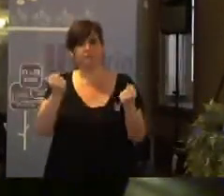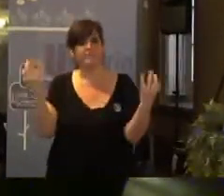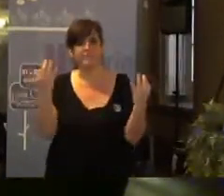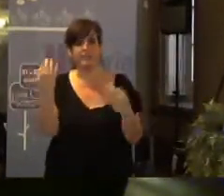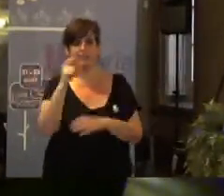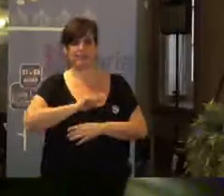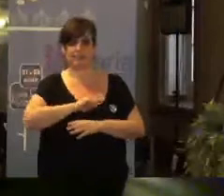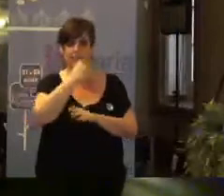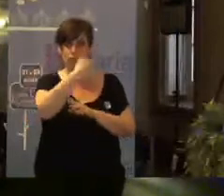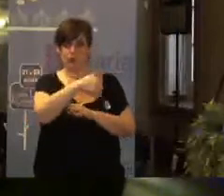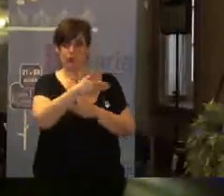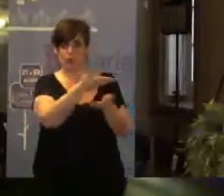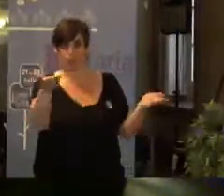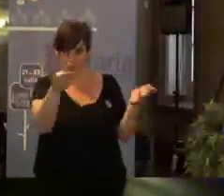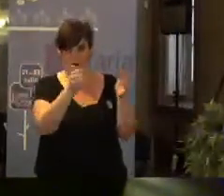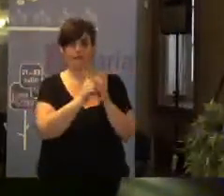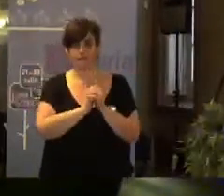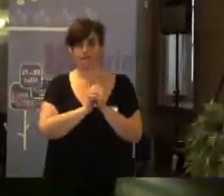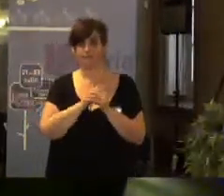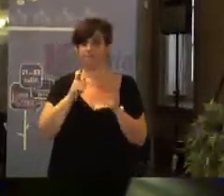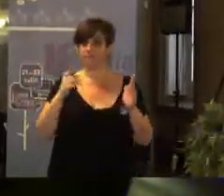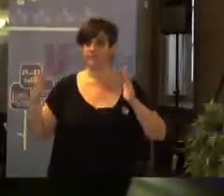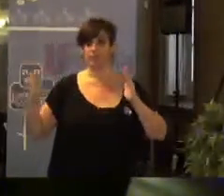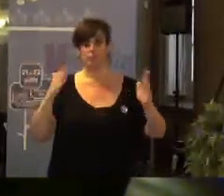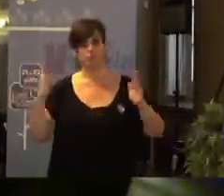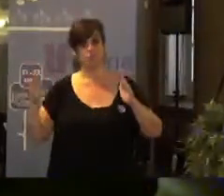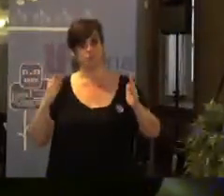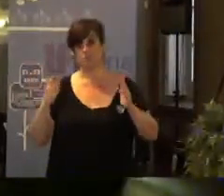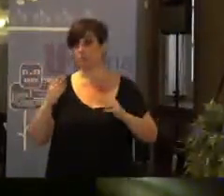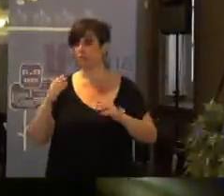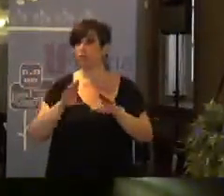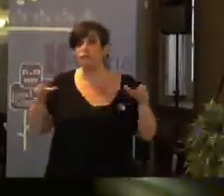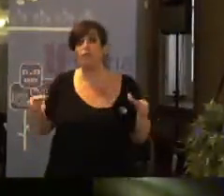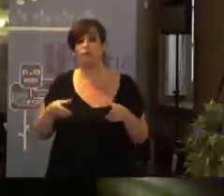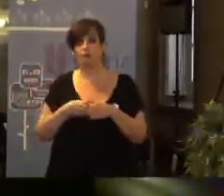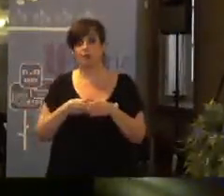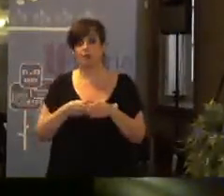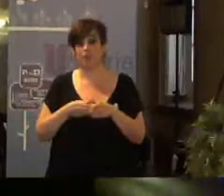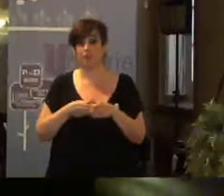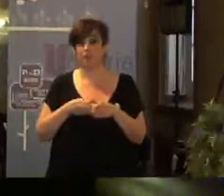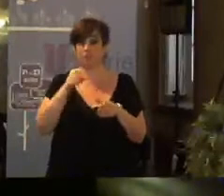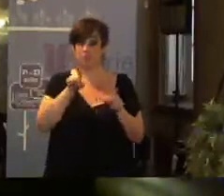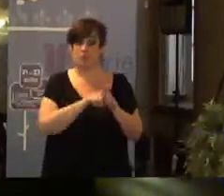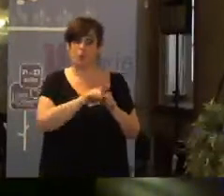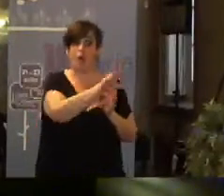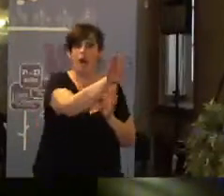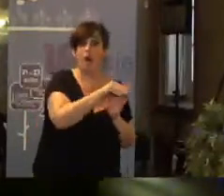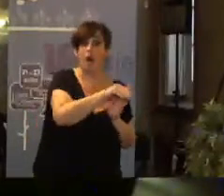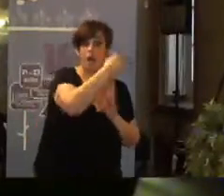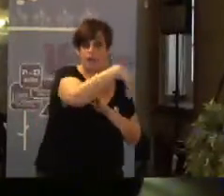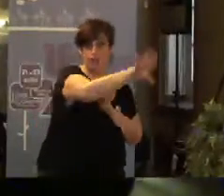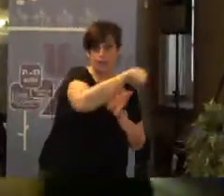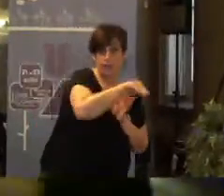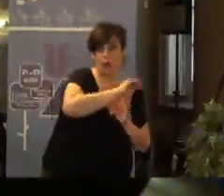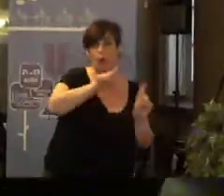e centenas de milhares de pessoas. Foi um momento de acumulação de forças na rua, em que o Parlamento era uma voz disso. Ou podemos